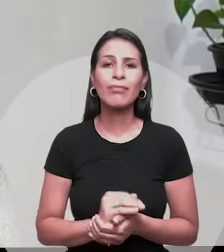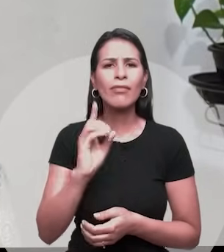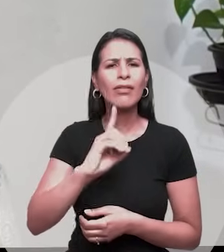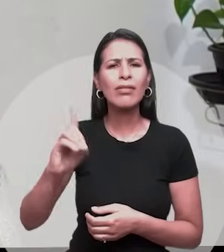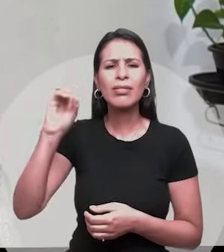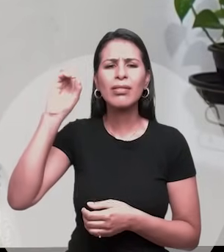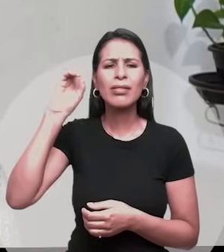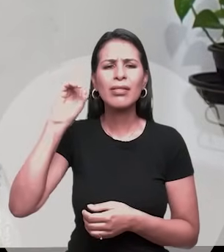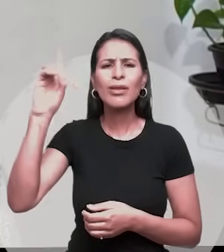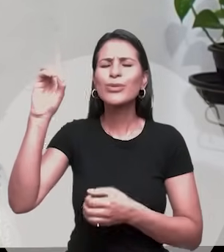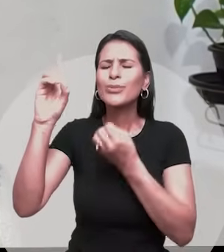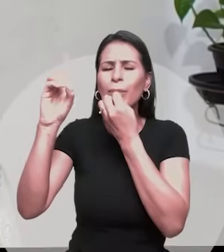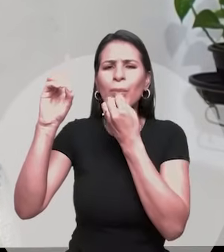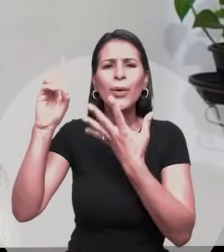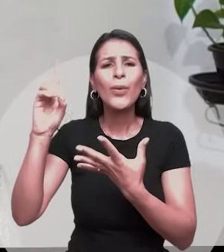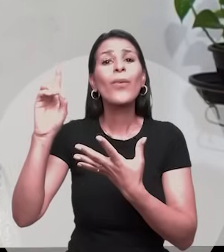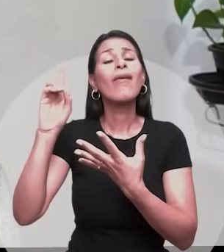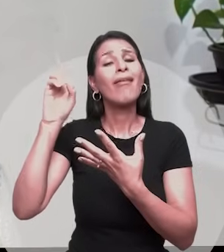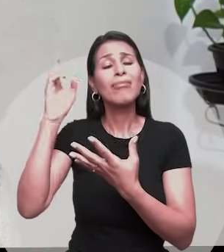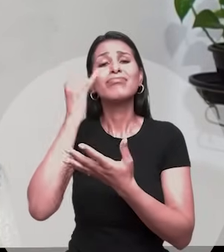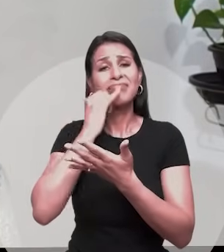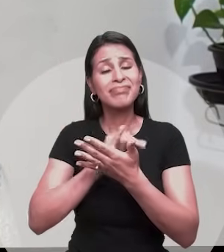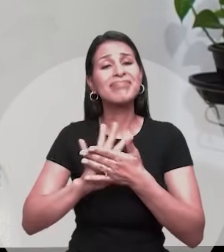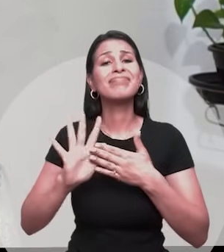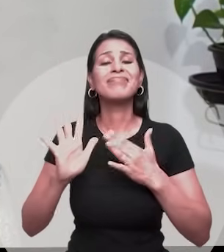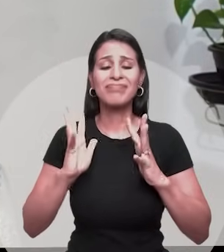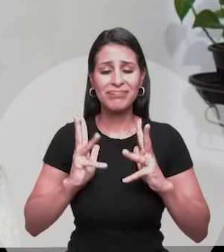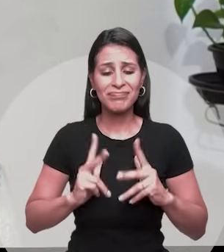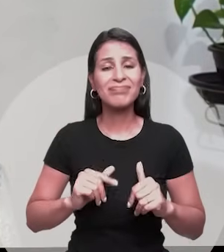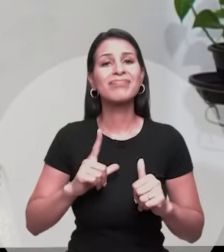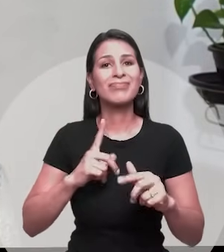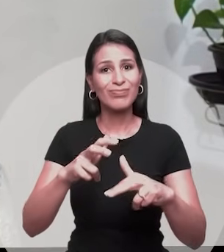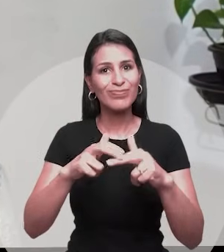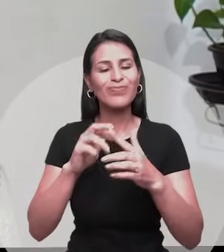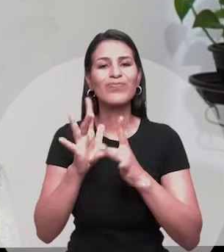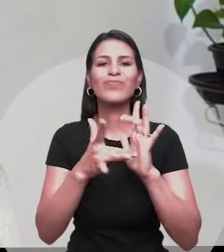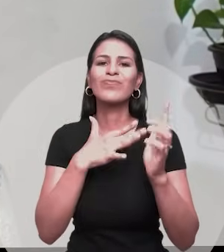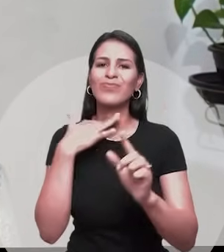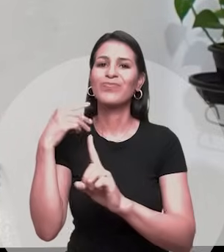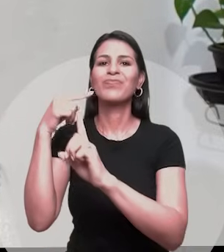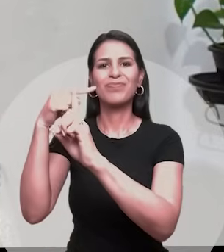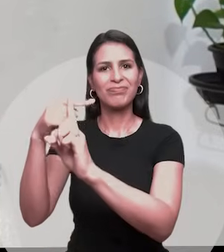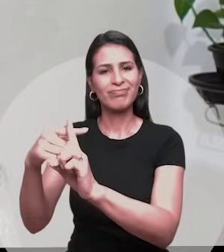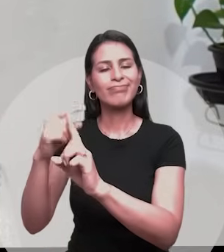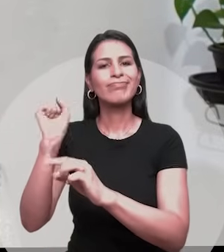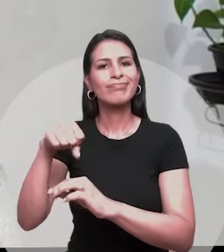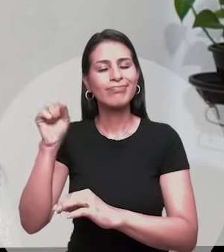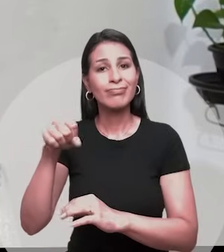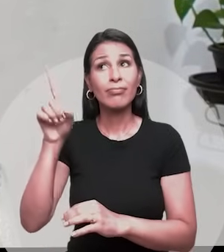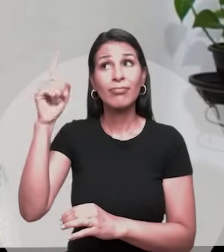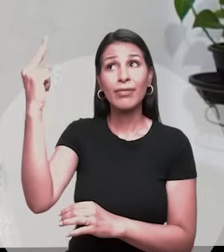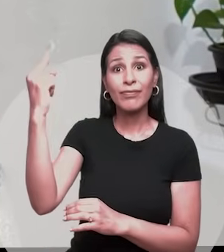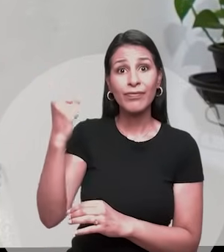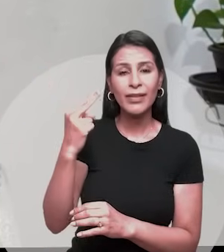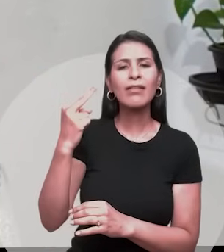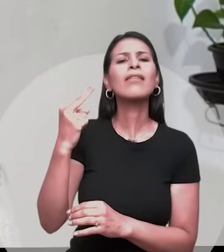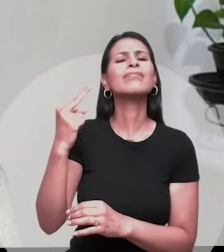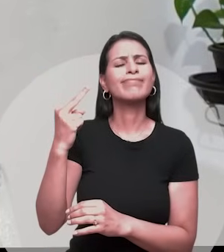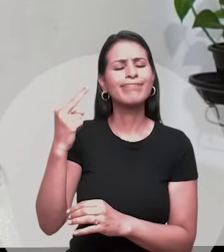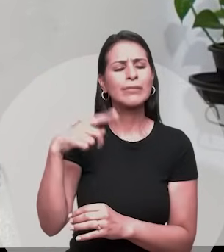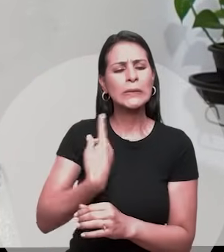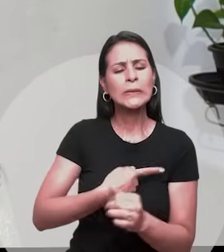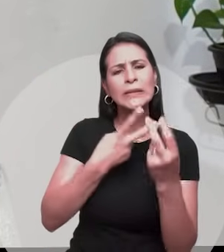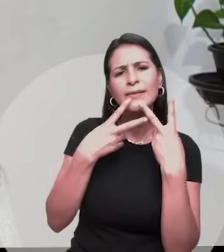infinita bondade, nos concede o perdão através de Jesus Cristo. Ele ouve o nosso clamor e nos responde com